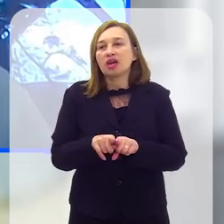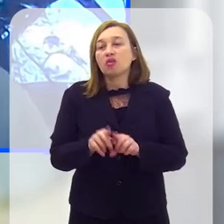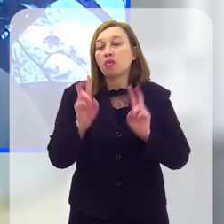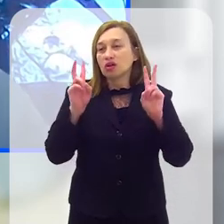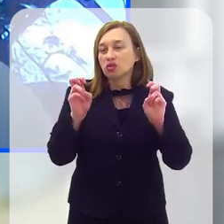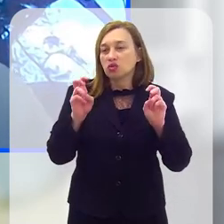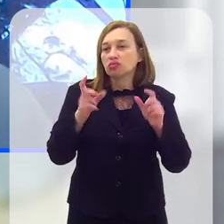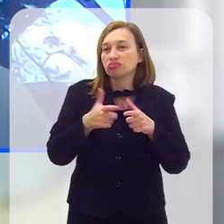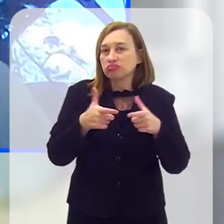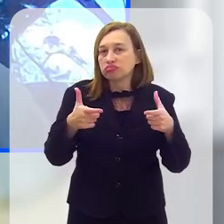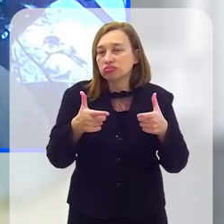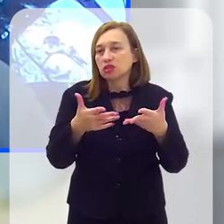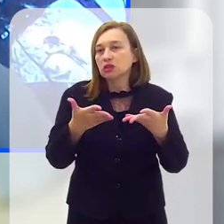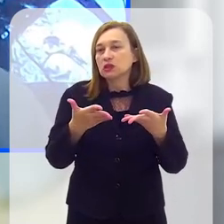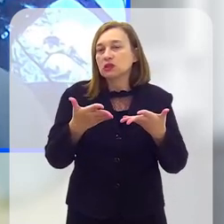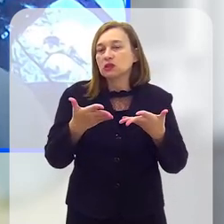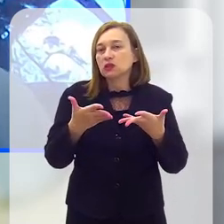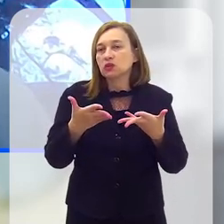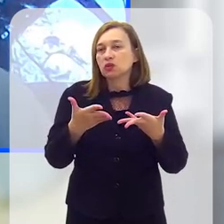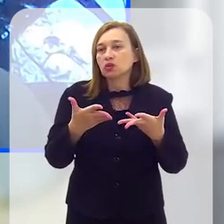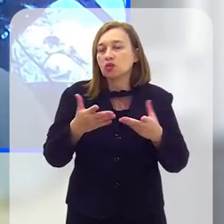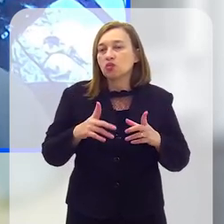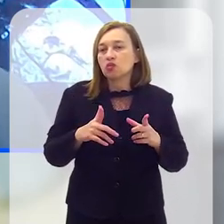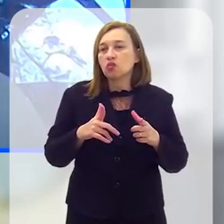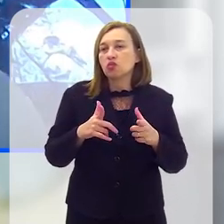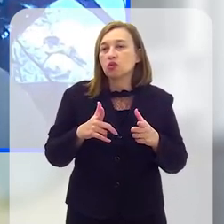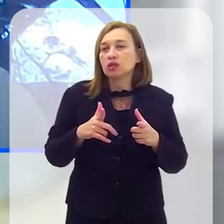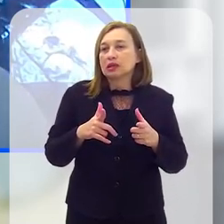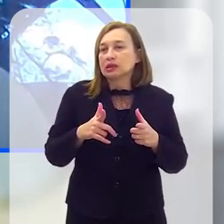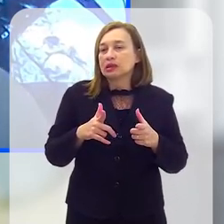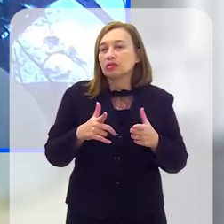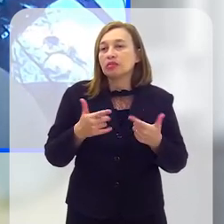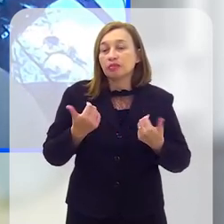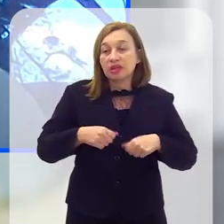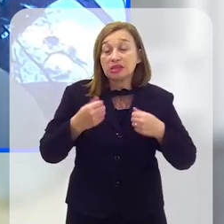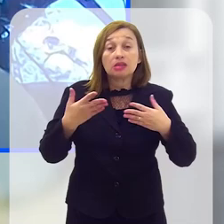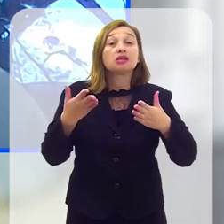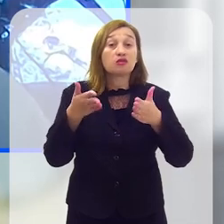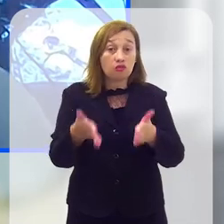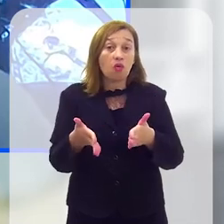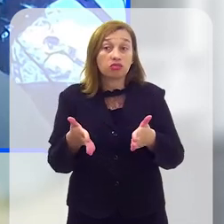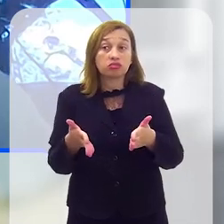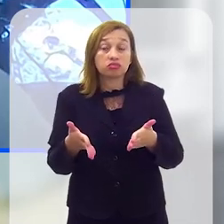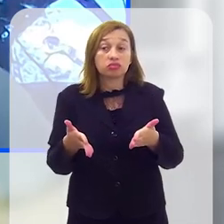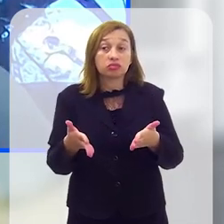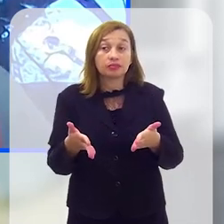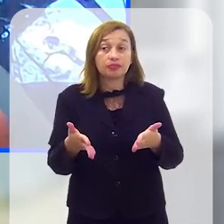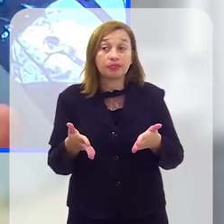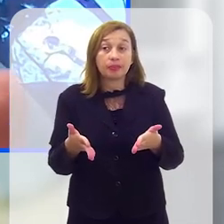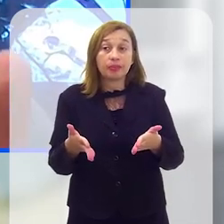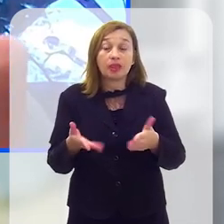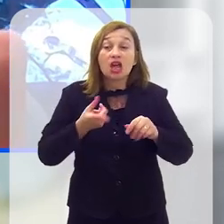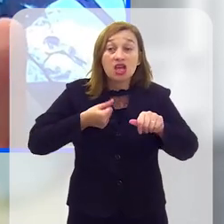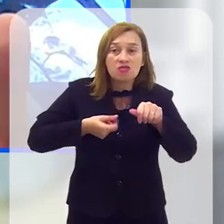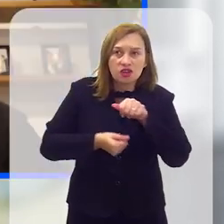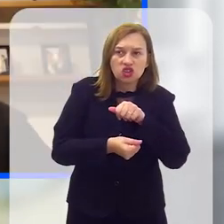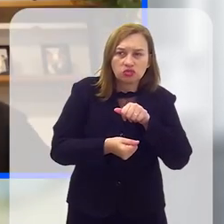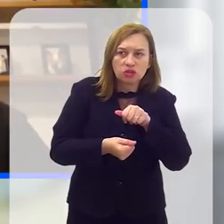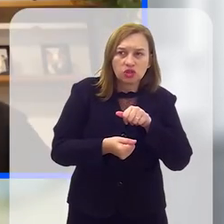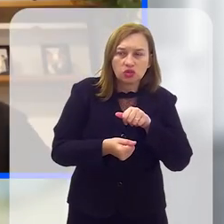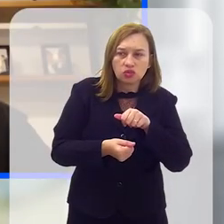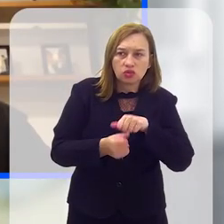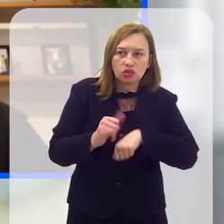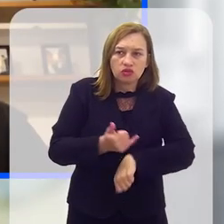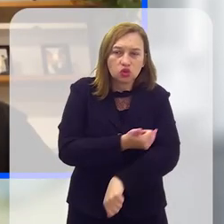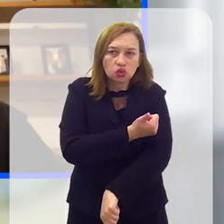aí grande, mas também existe um ativo de serviços que funcionam. A gente tem que ter foco e